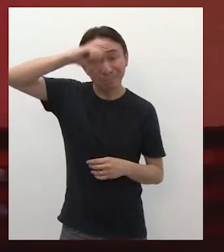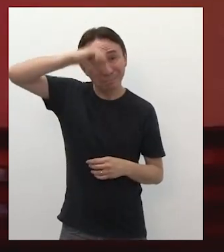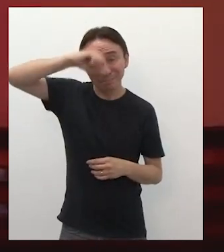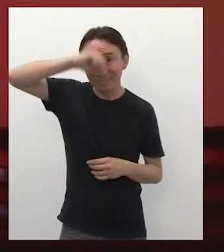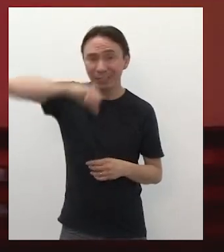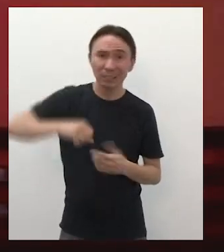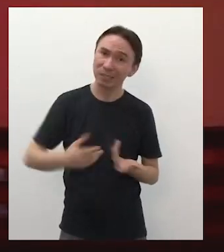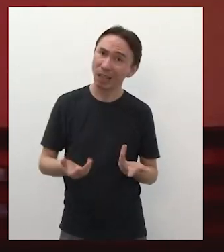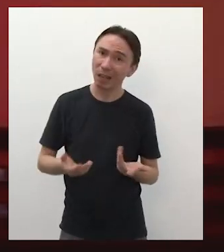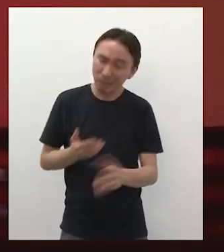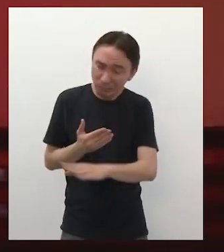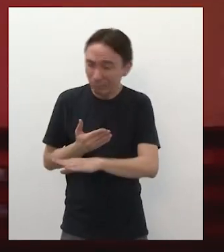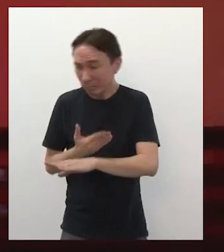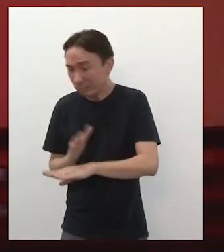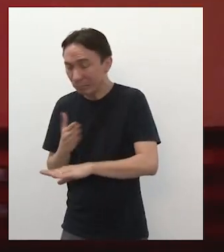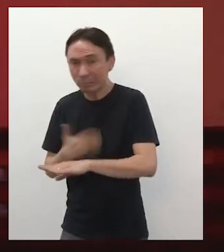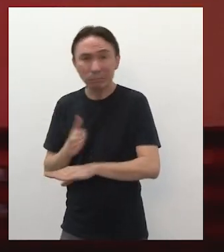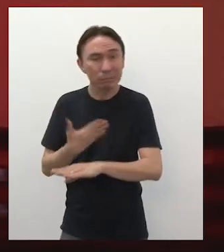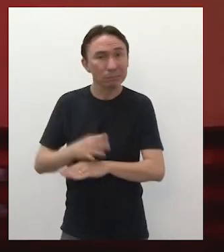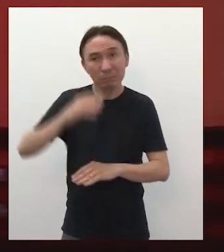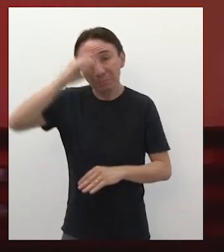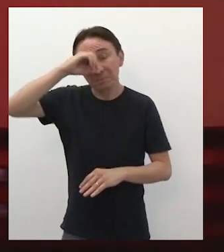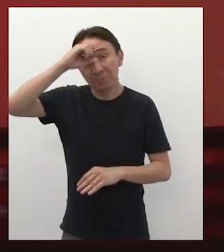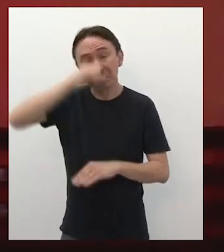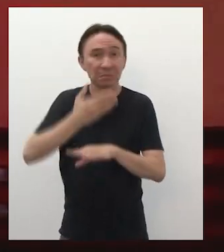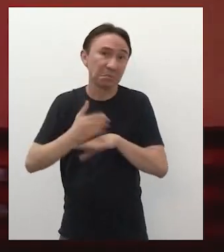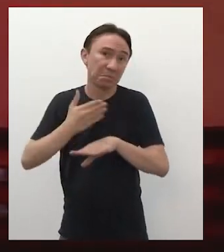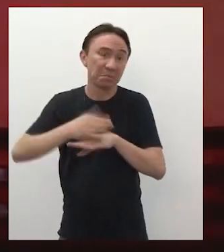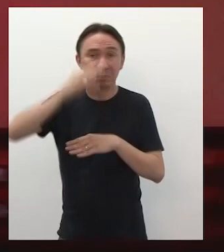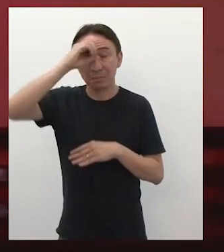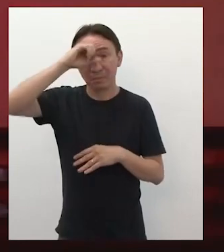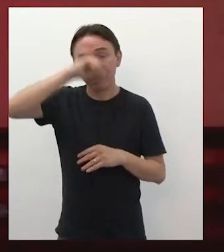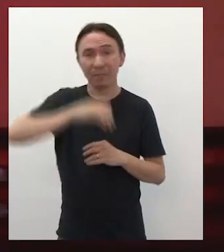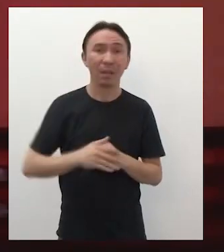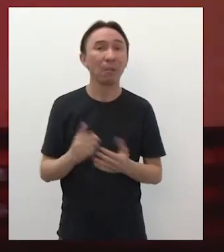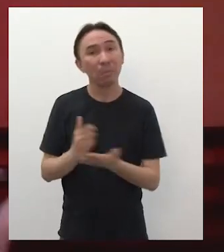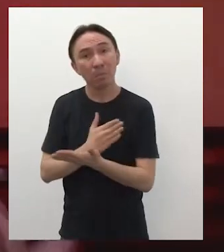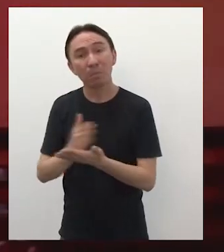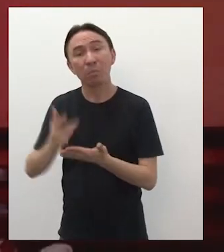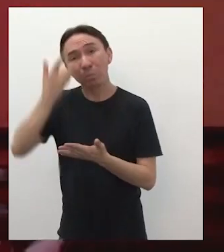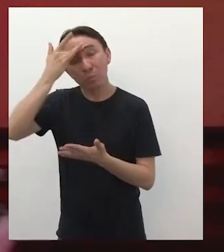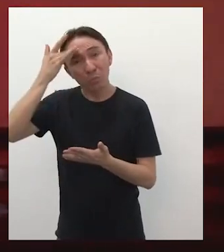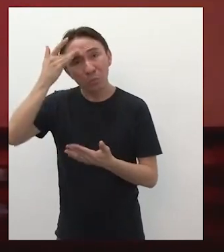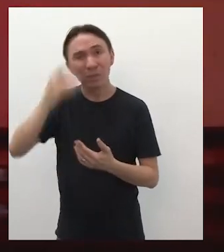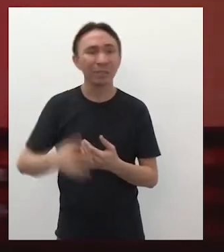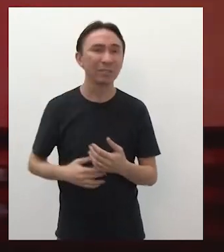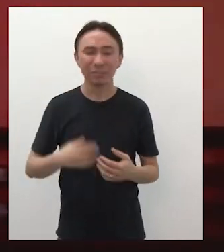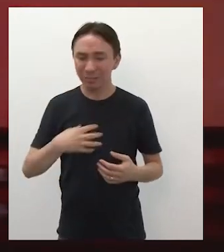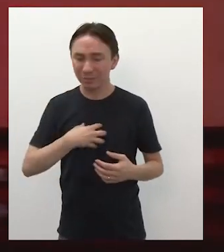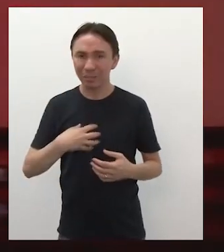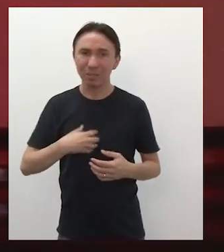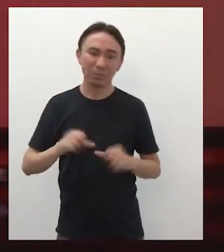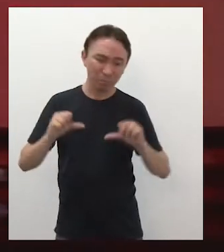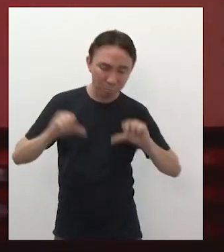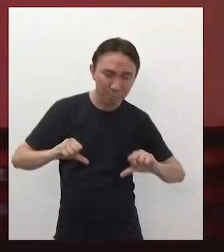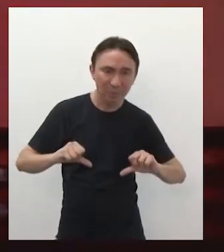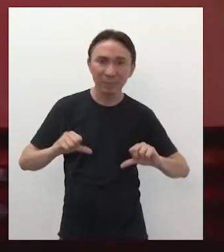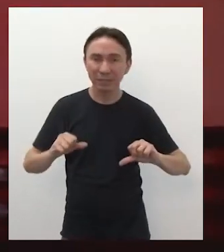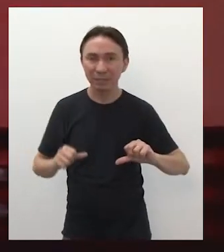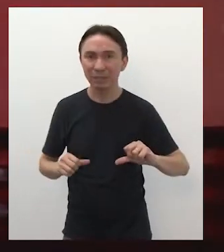vai receber pessoas que estão assim inseguras, pessoas que estão mais seguras, a gente vai ter